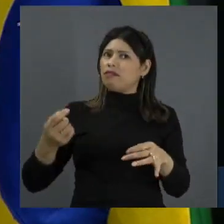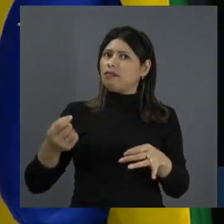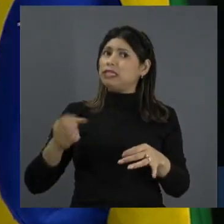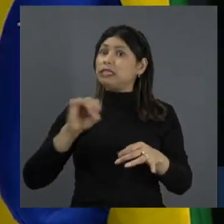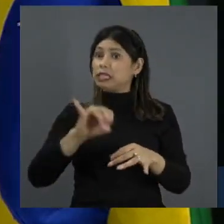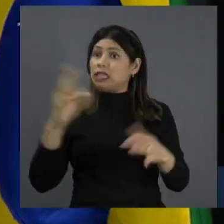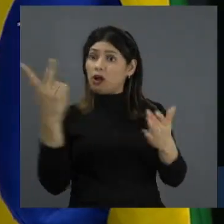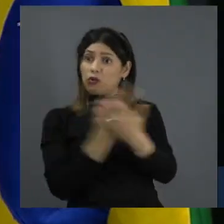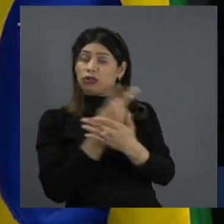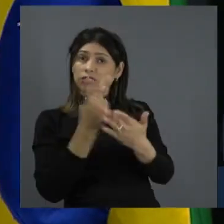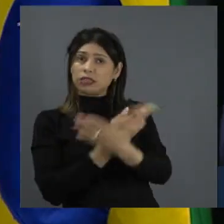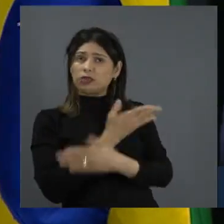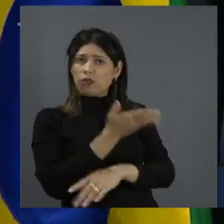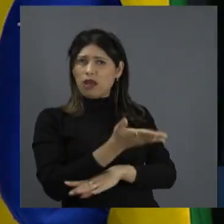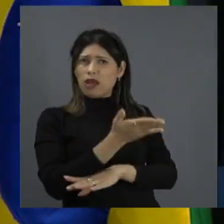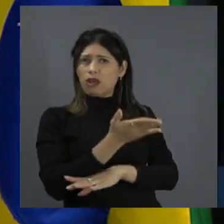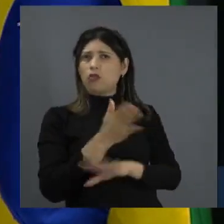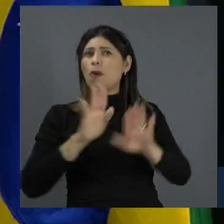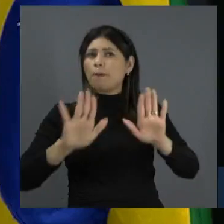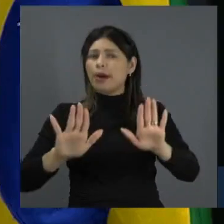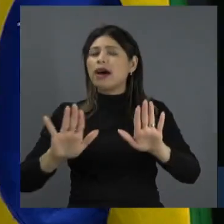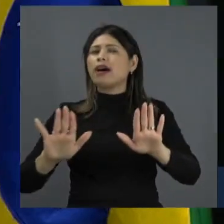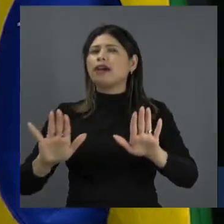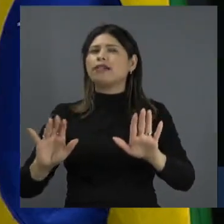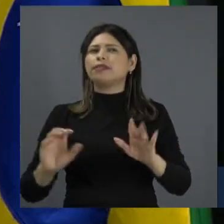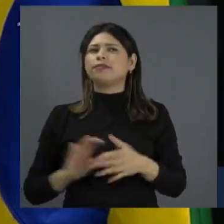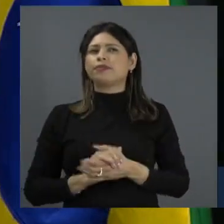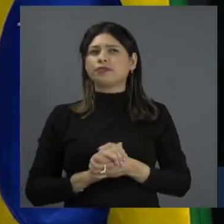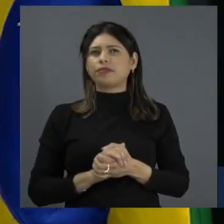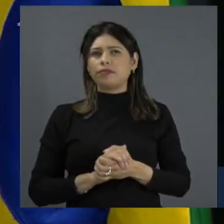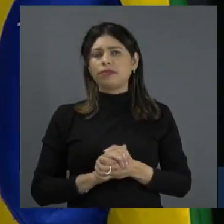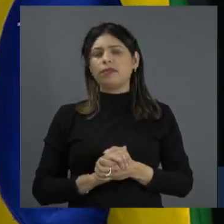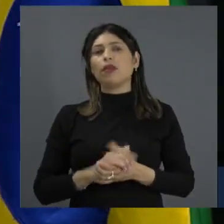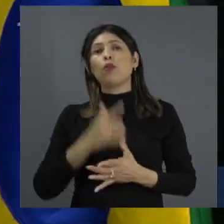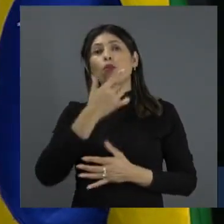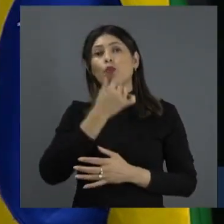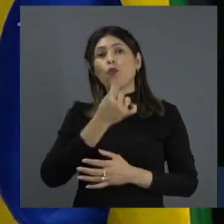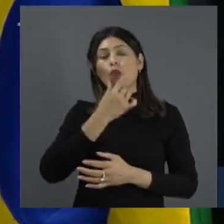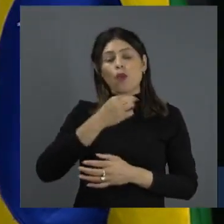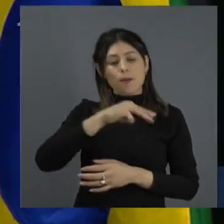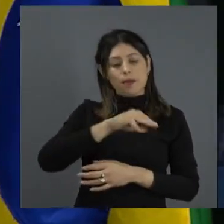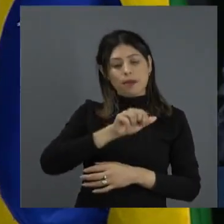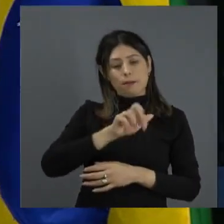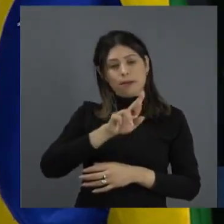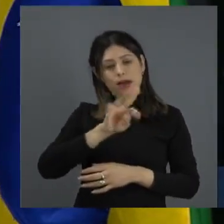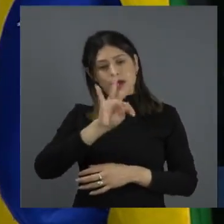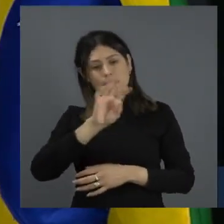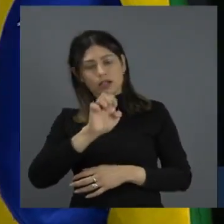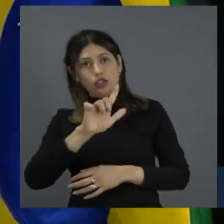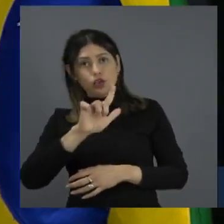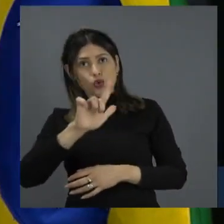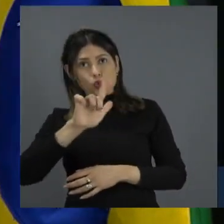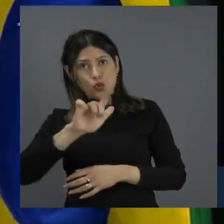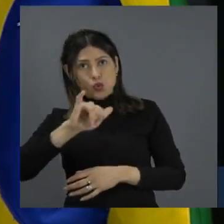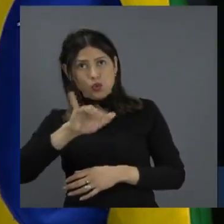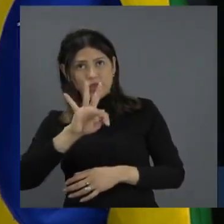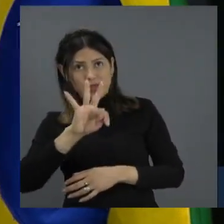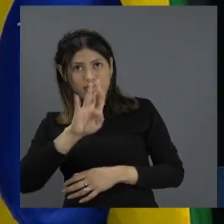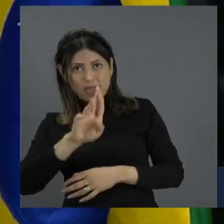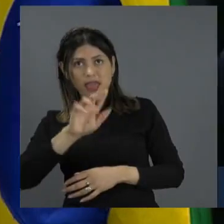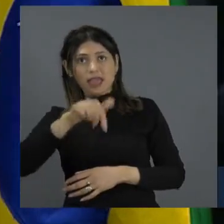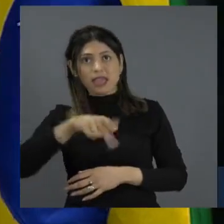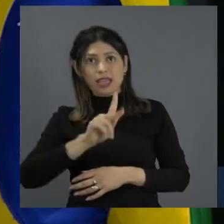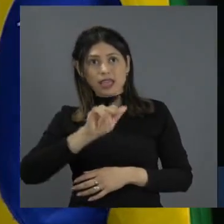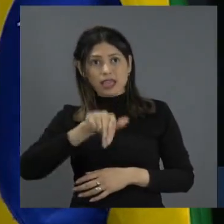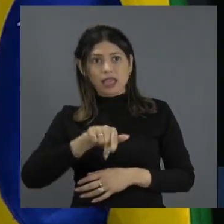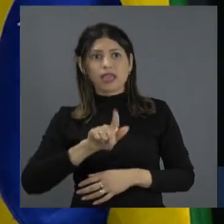acontecendo. E aí eu volto a Martin Luther King, grande estadista humanista. Em momentos de sombra, de trevas, a